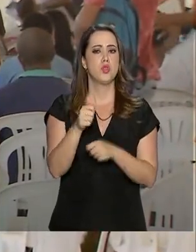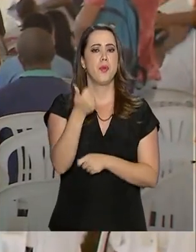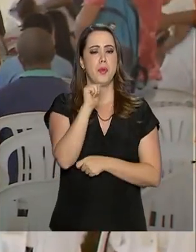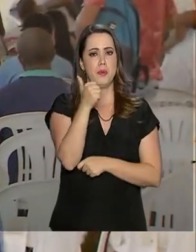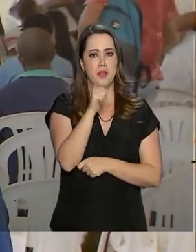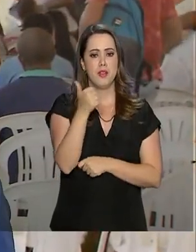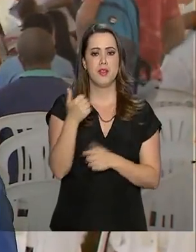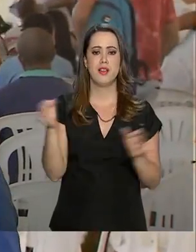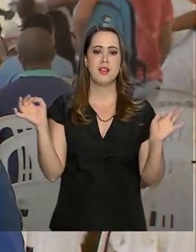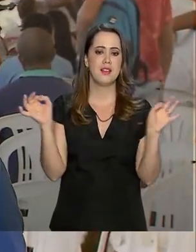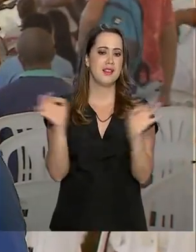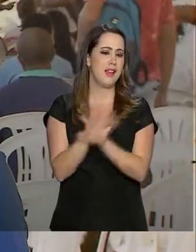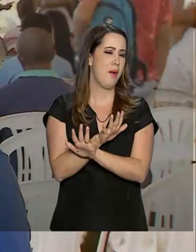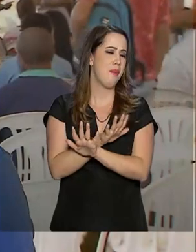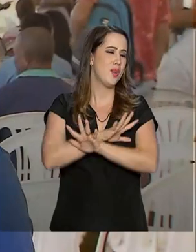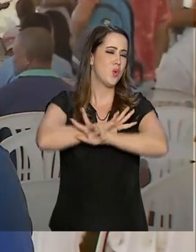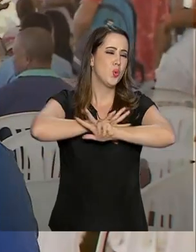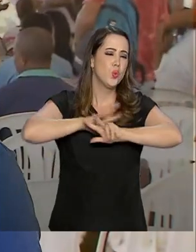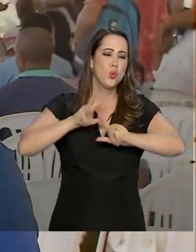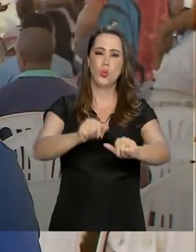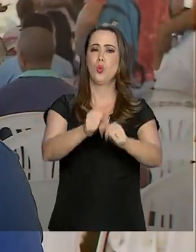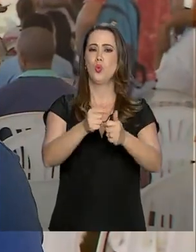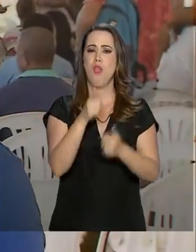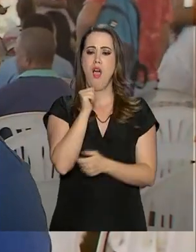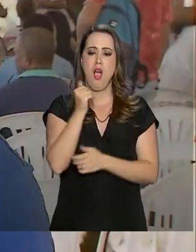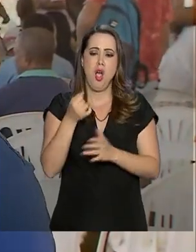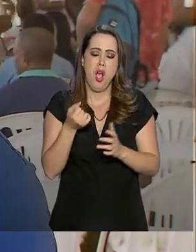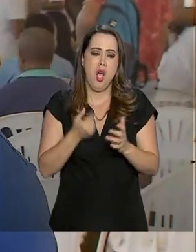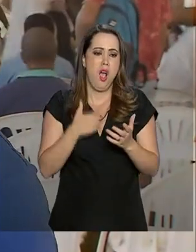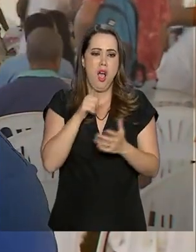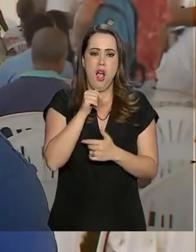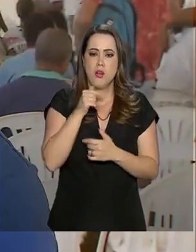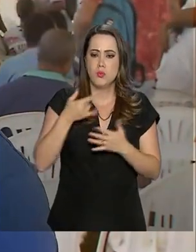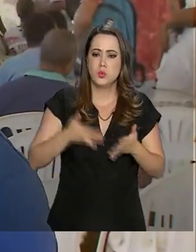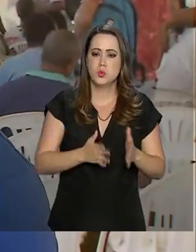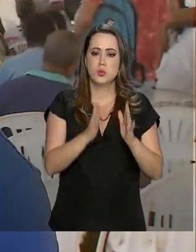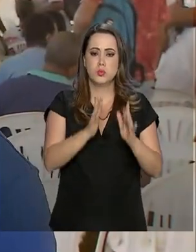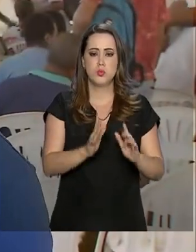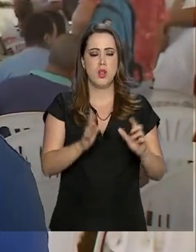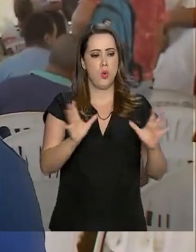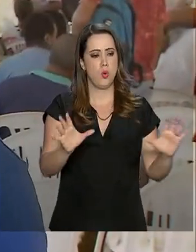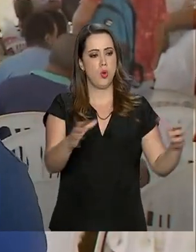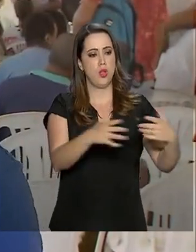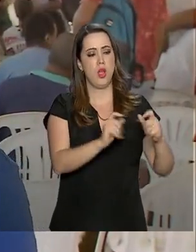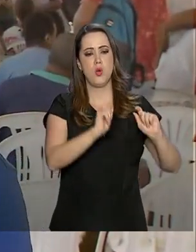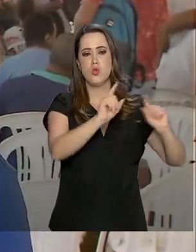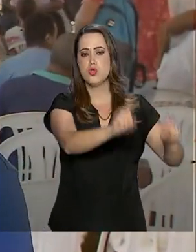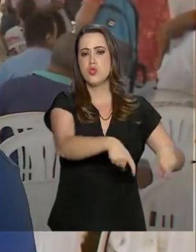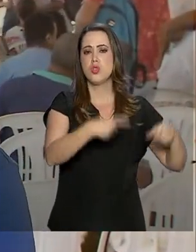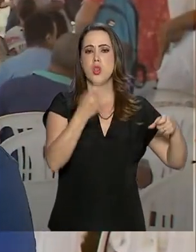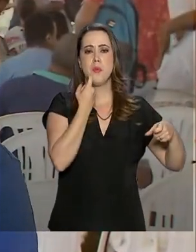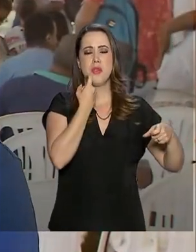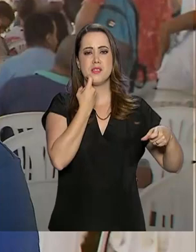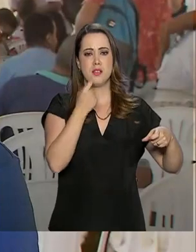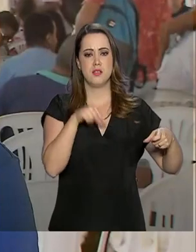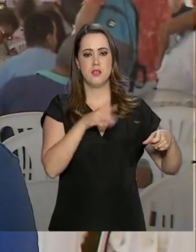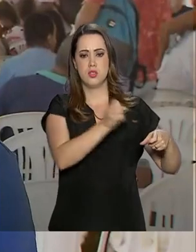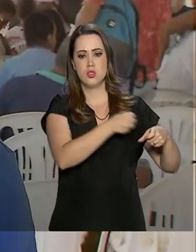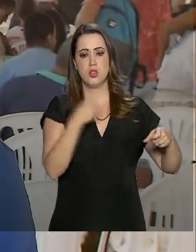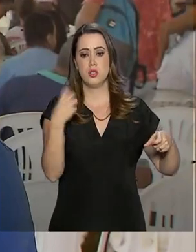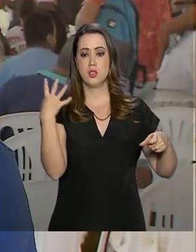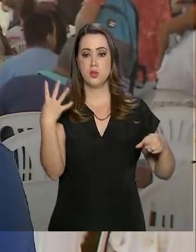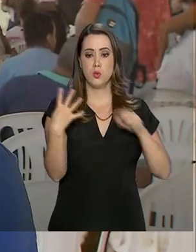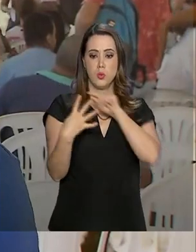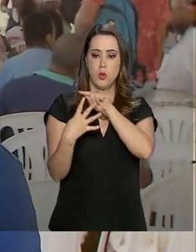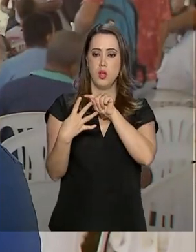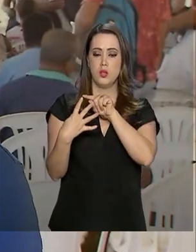fundo. Acabaram com as minas. Lagoa, assim, rejeito veio acabando com as lagoas de pescaria nossa aqui que nós pescávamos. Minha geladeira, tinha 4 geladeiras,